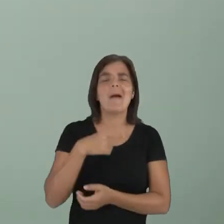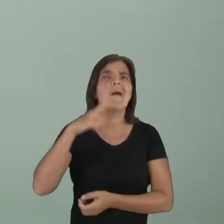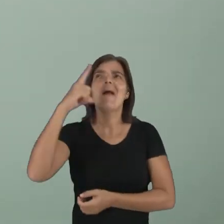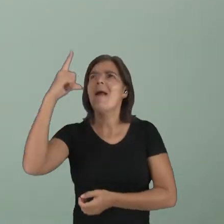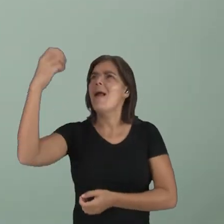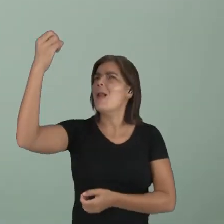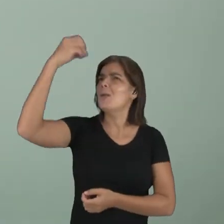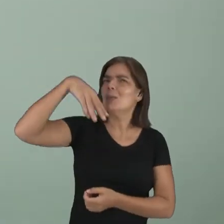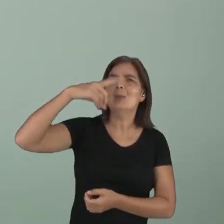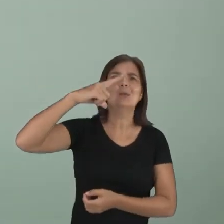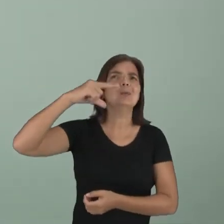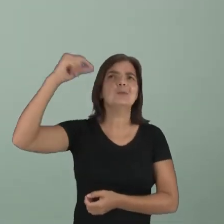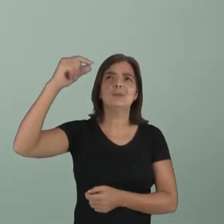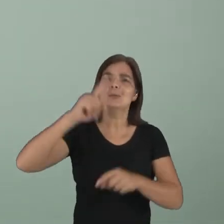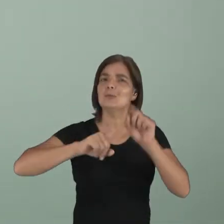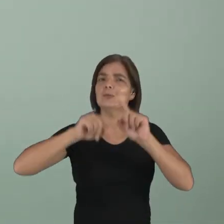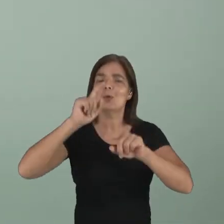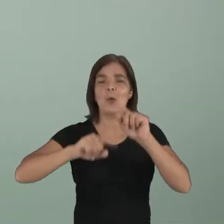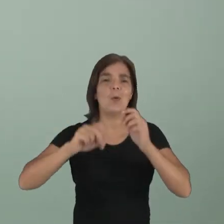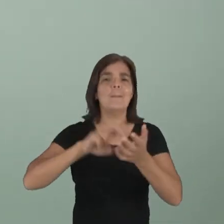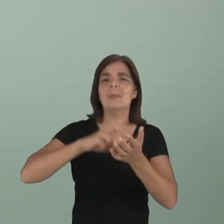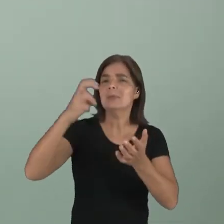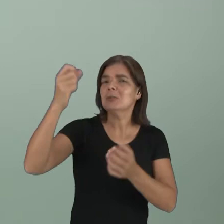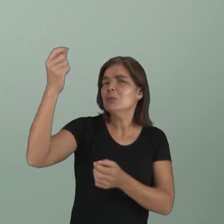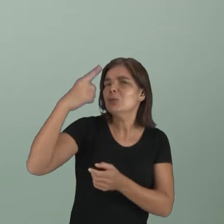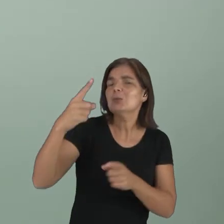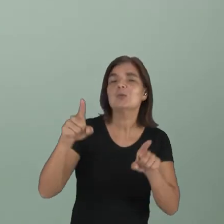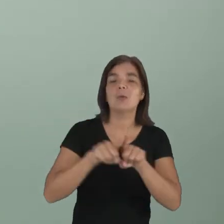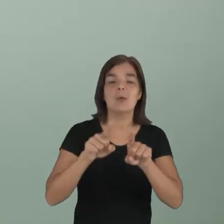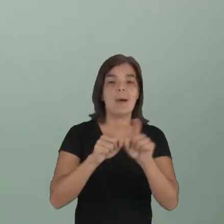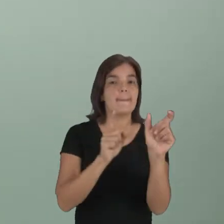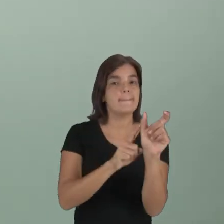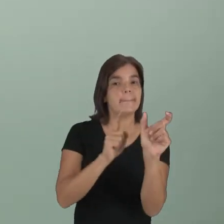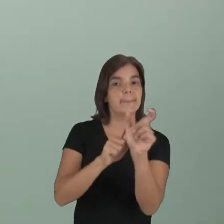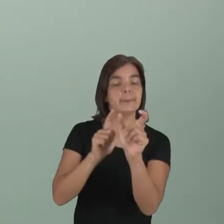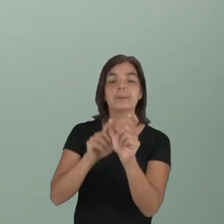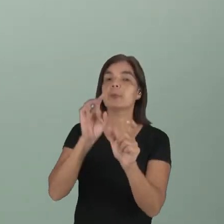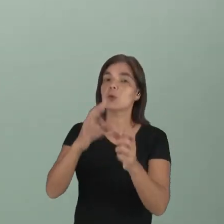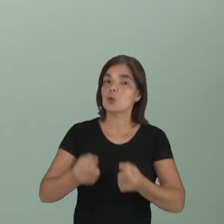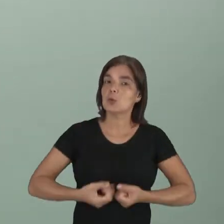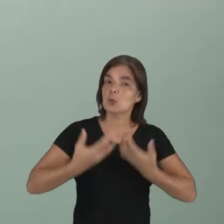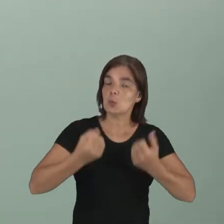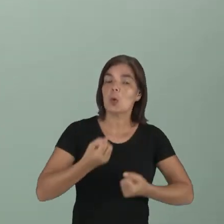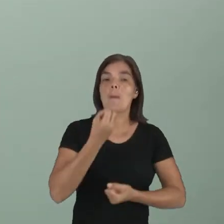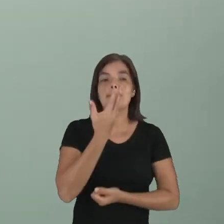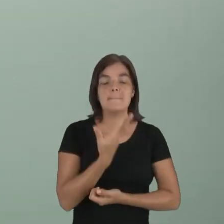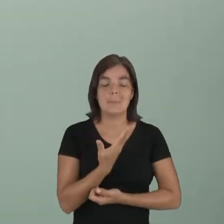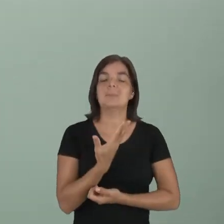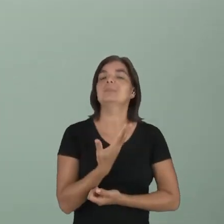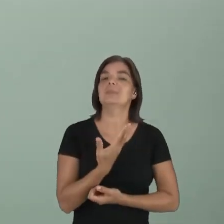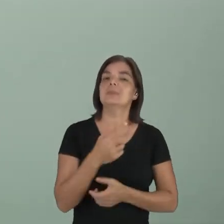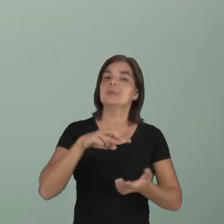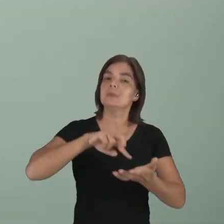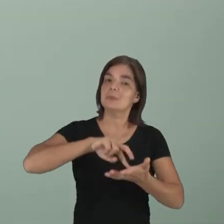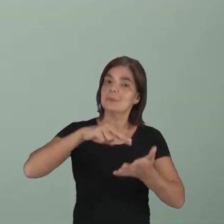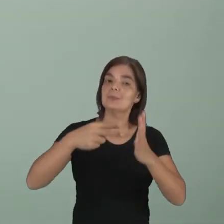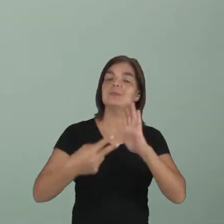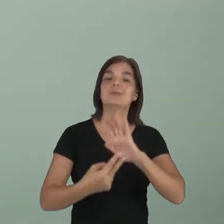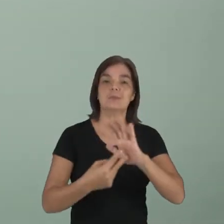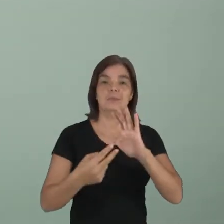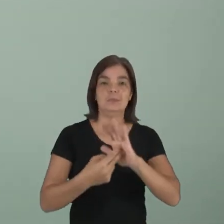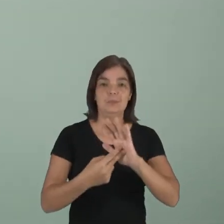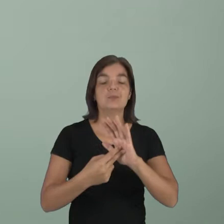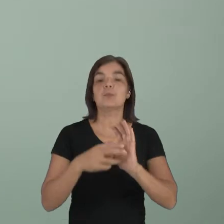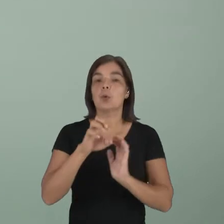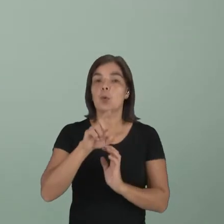luz, raio, estrela, luar, manhã de sol. Vejam que essas palavras só expressam coisas boas, então significa que o